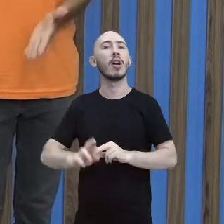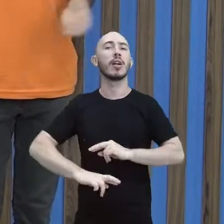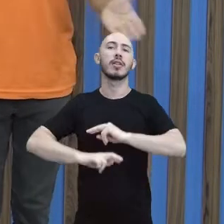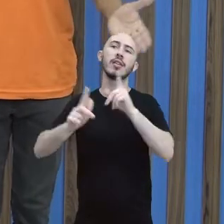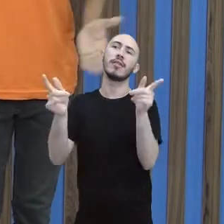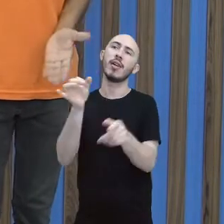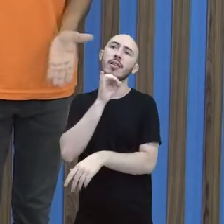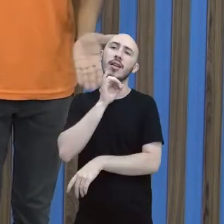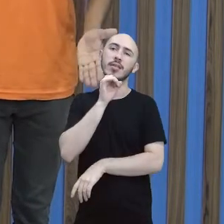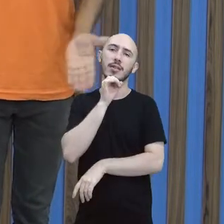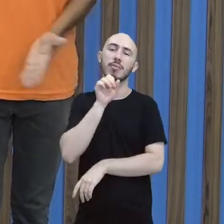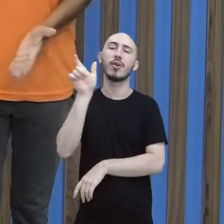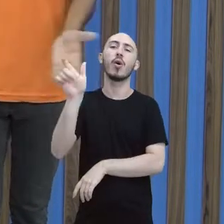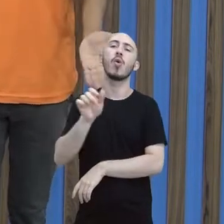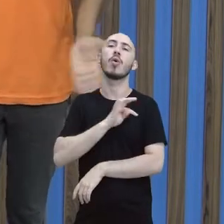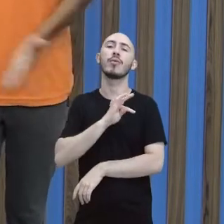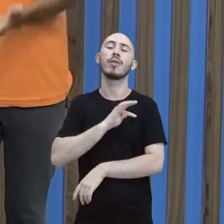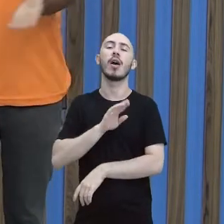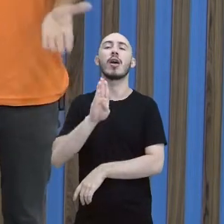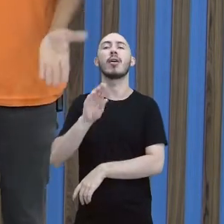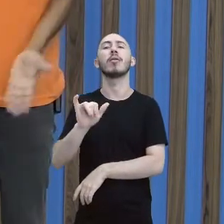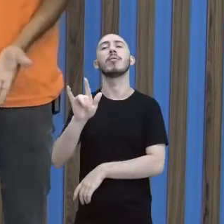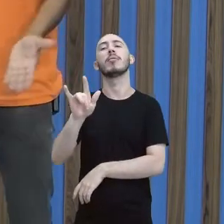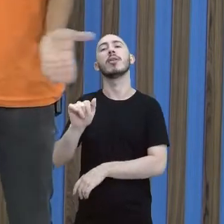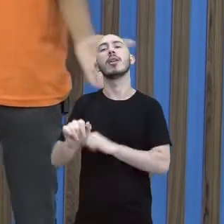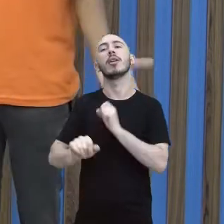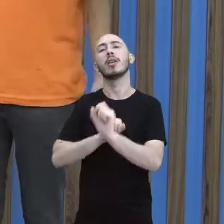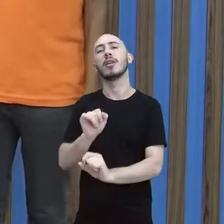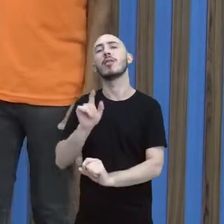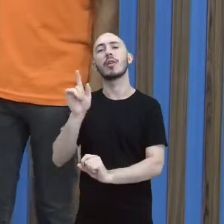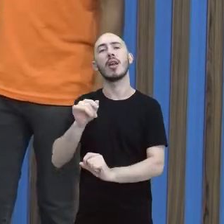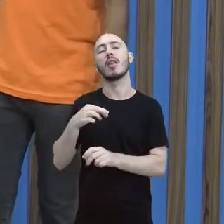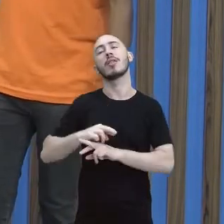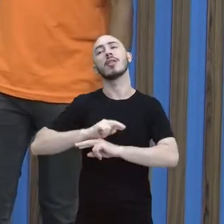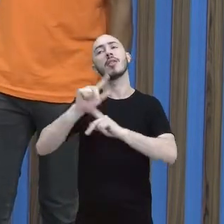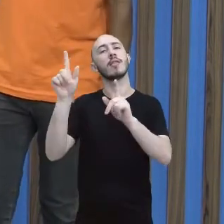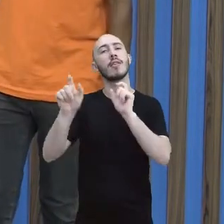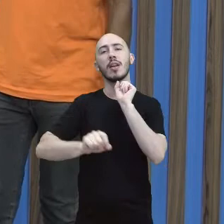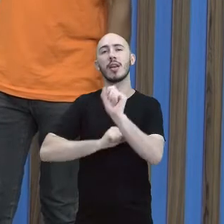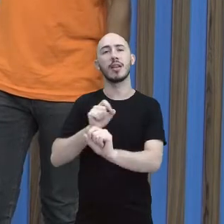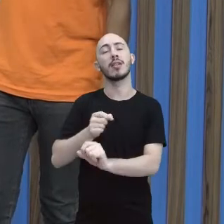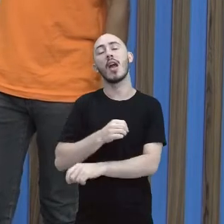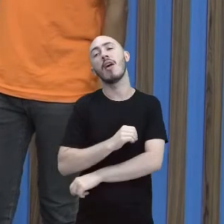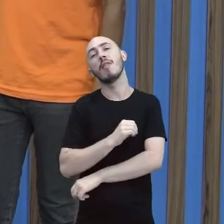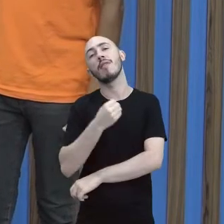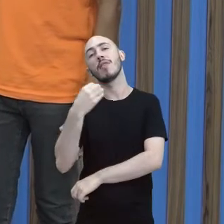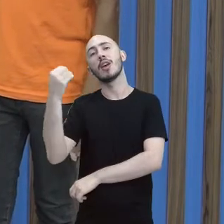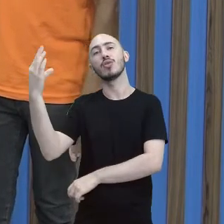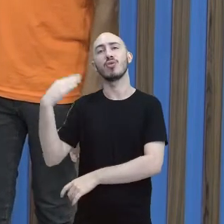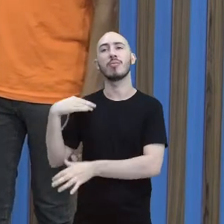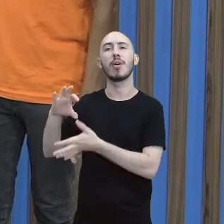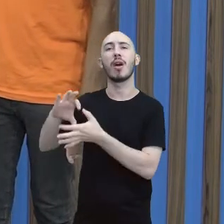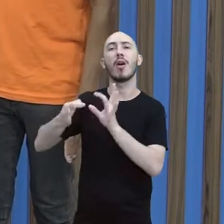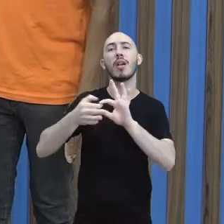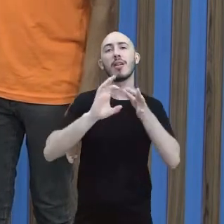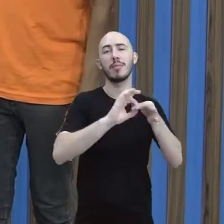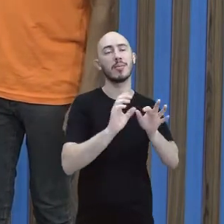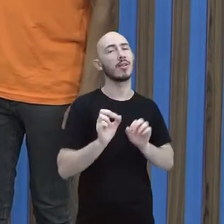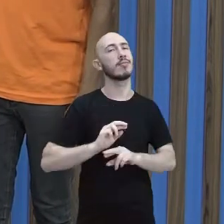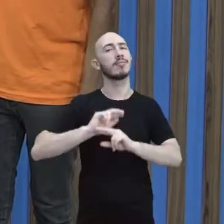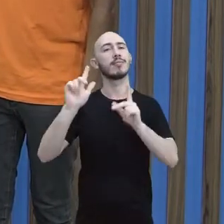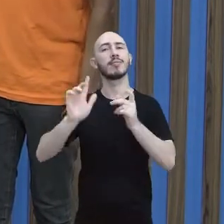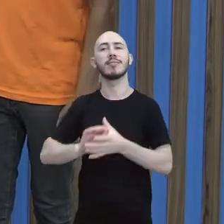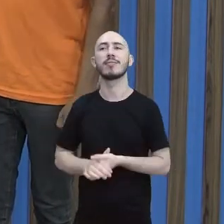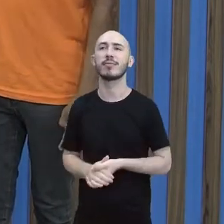lá, cobrindo as Olimpíadas sem estresse nenhum. O cara viajado, estava aí. Vitória. Aí só vitória por meninos aí. Então